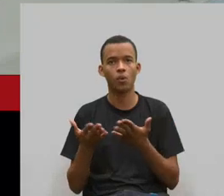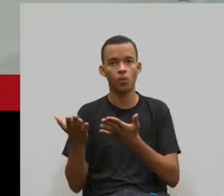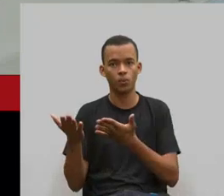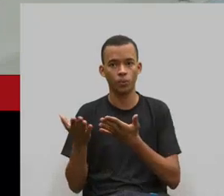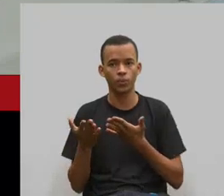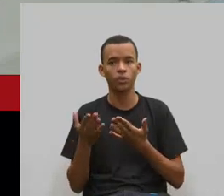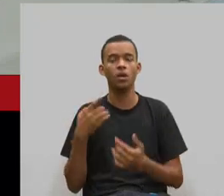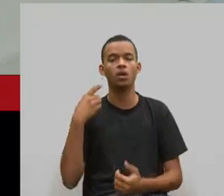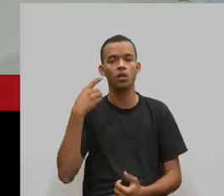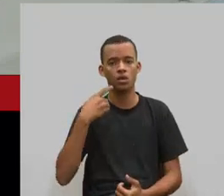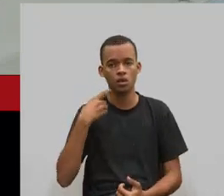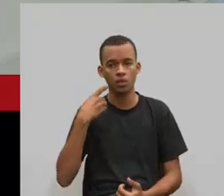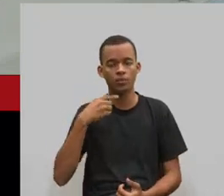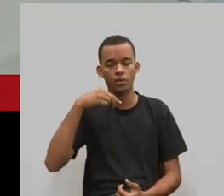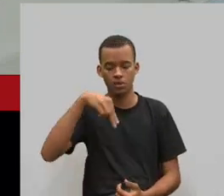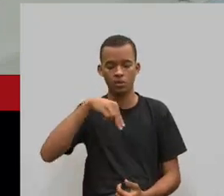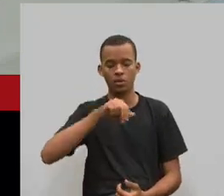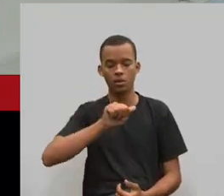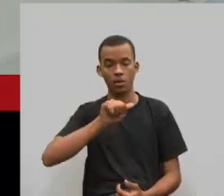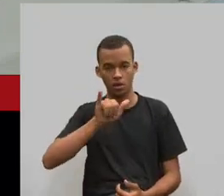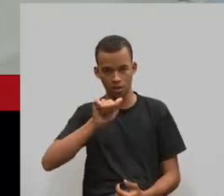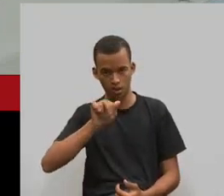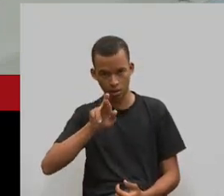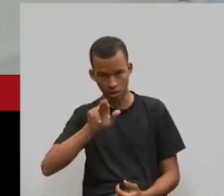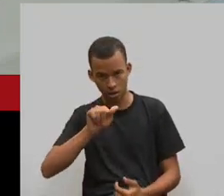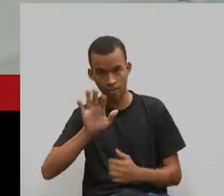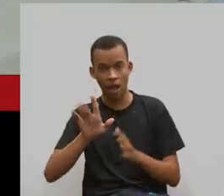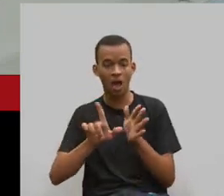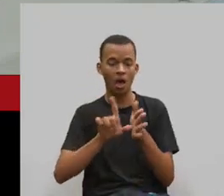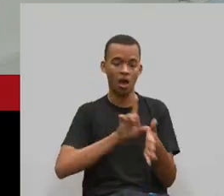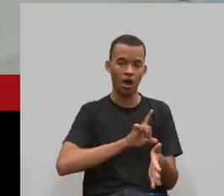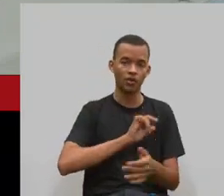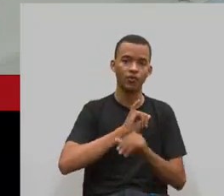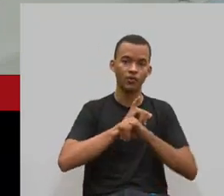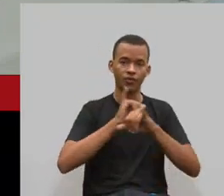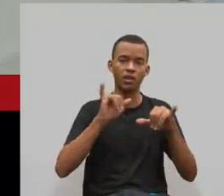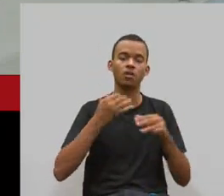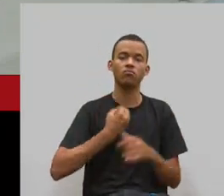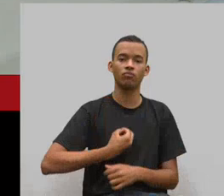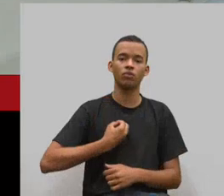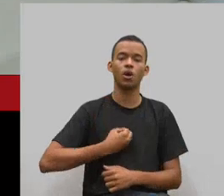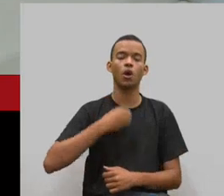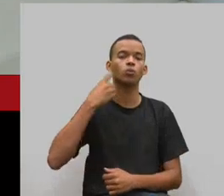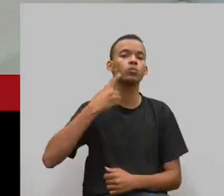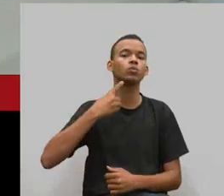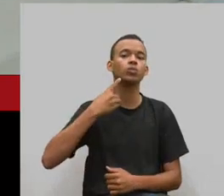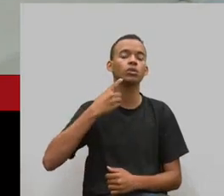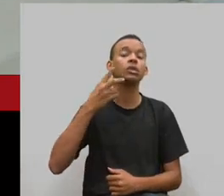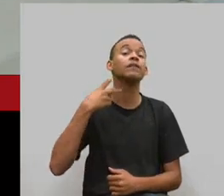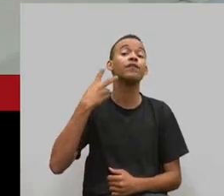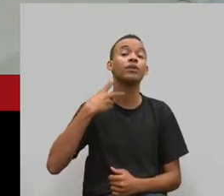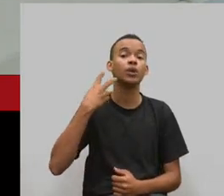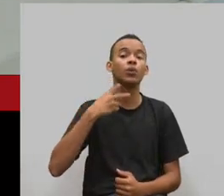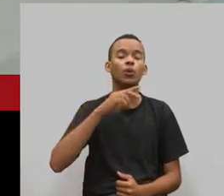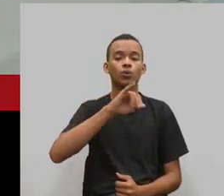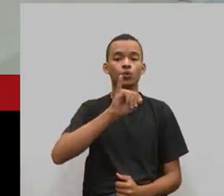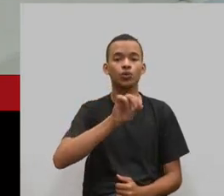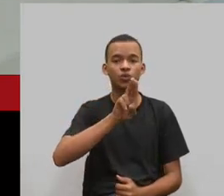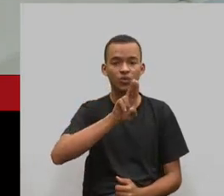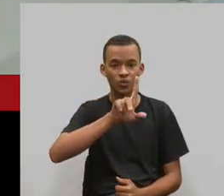na área vou registrar aqui a presença também dos Vereador Júlio César da Silva Júlio dedão lá de